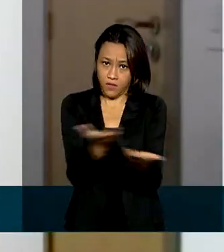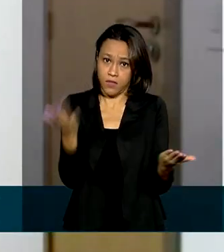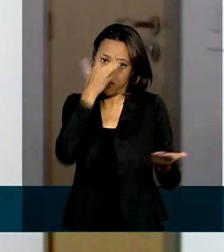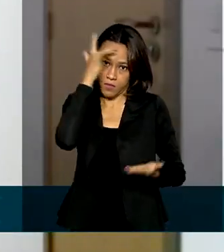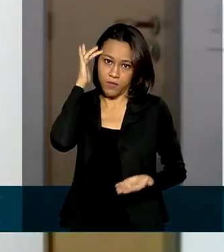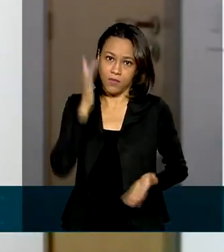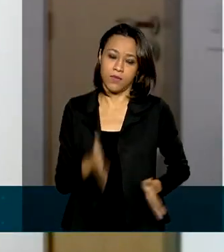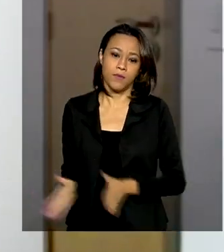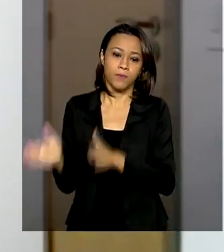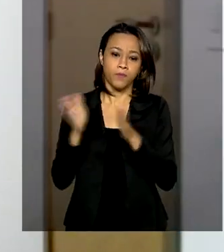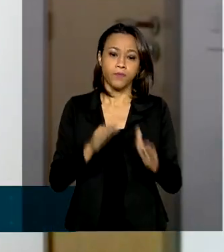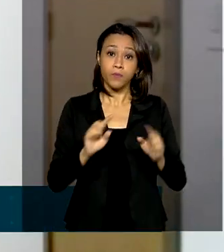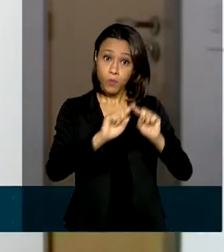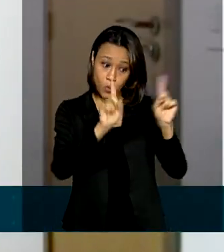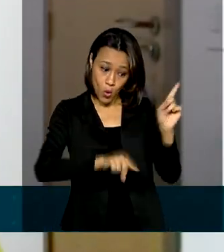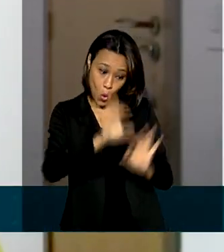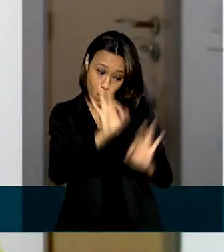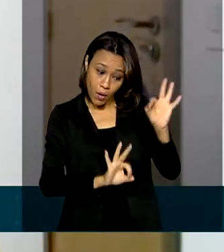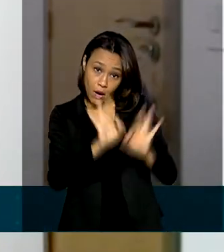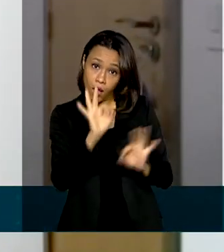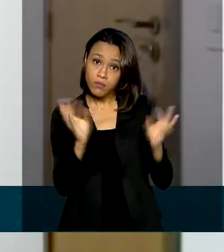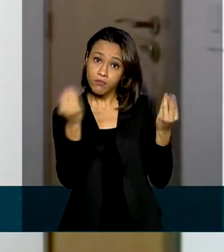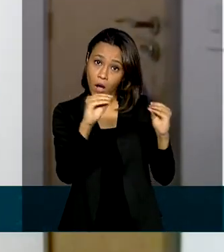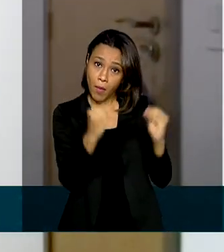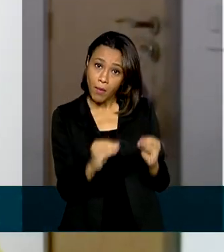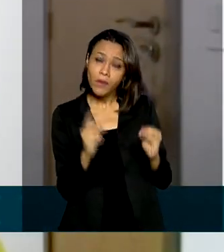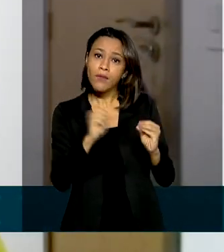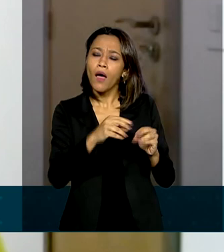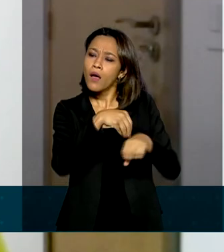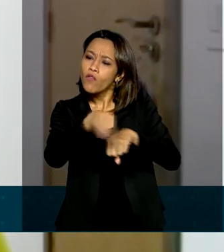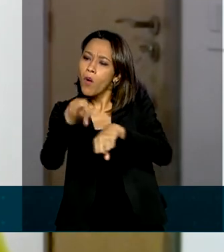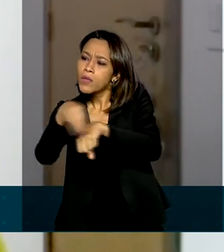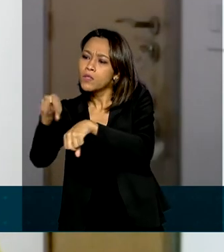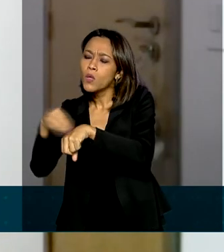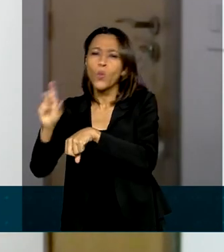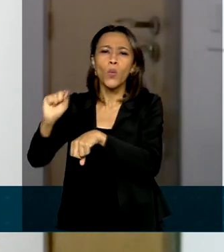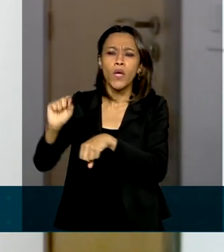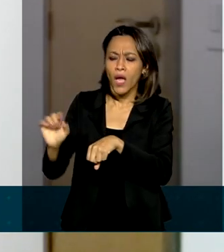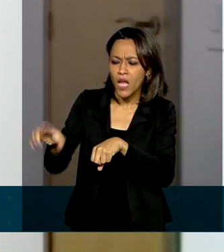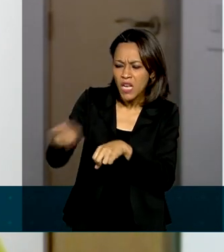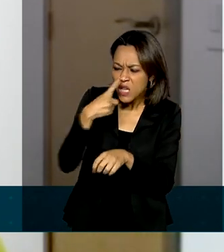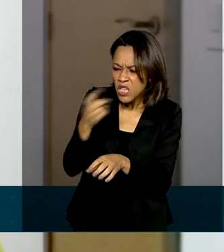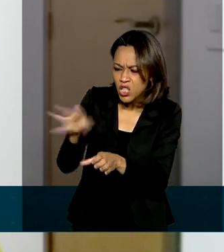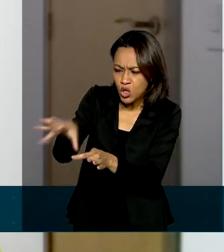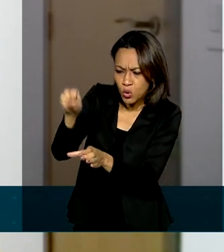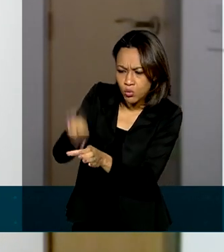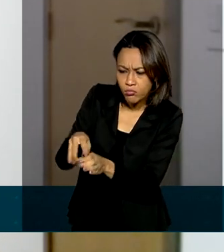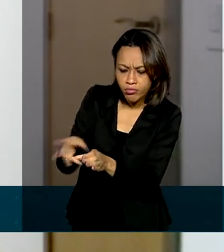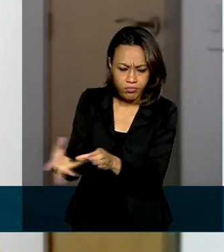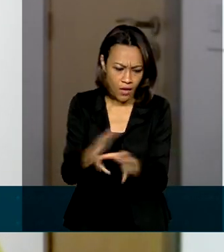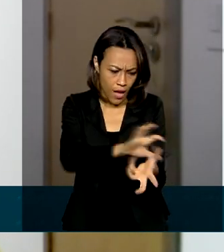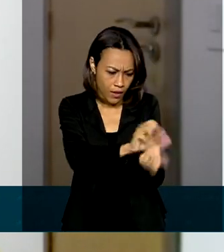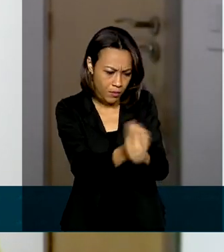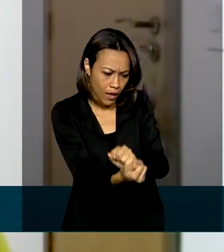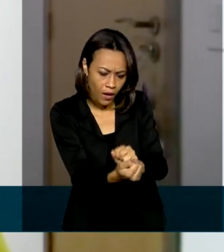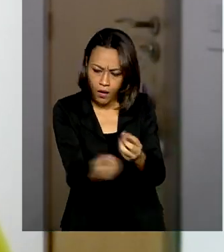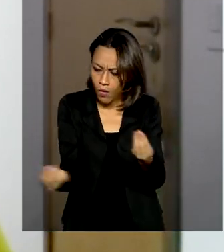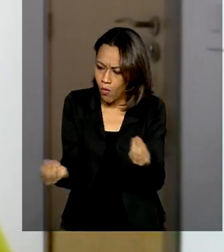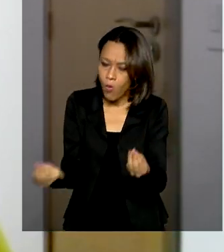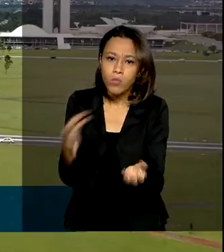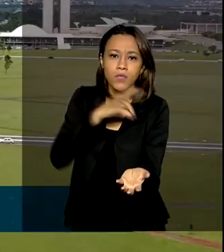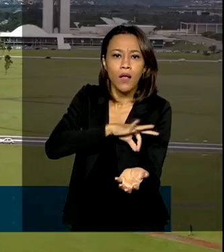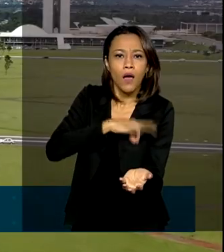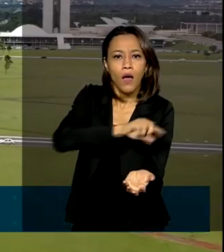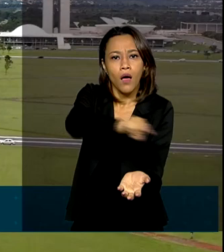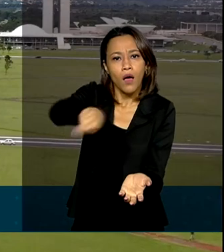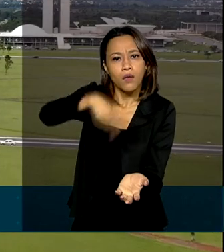lançamento do plano é possível levar essas informações o que que é reciclado que que não é para onde vai esse material e como que ele gera renda